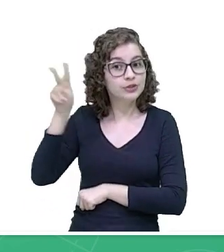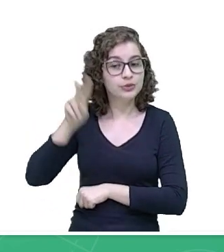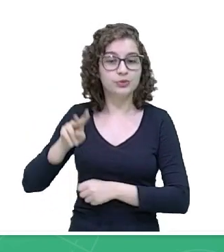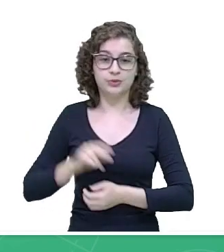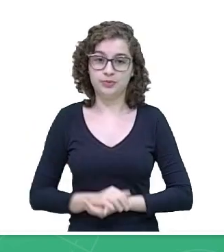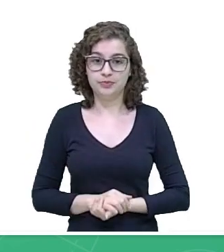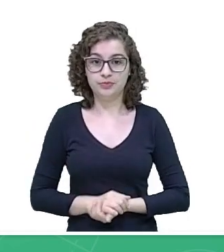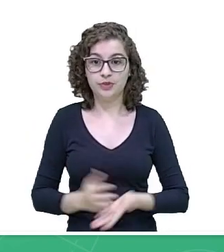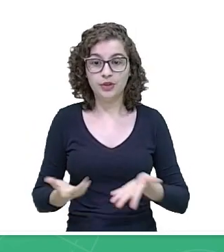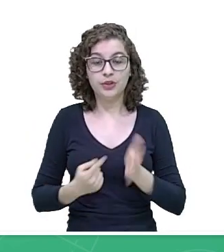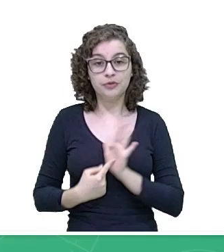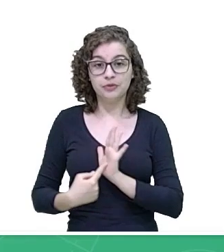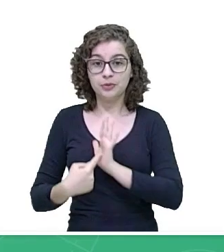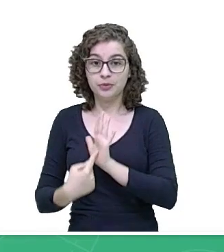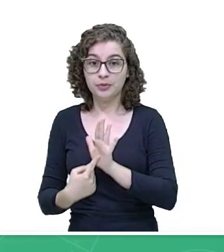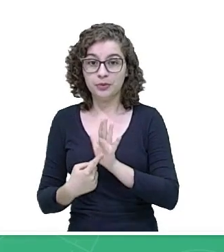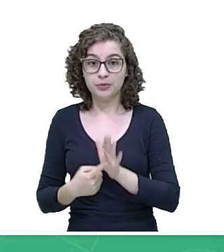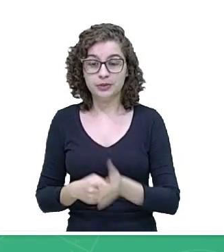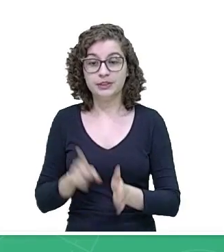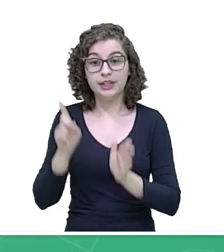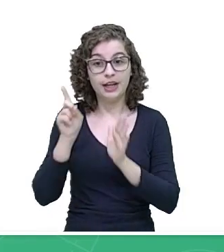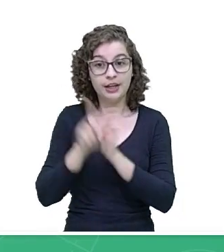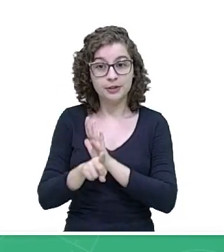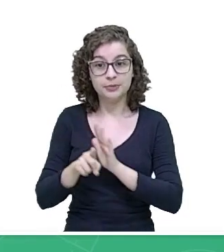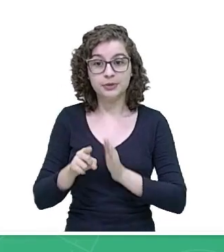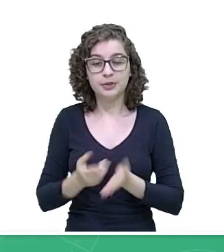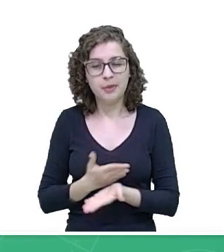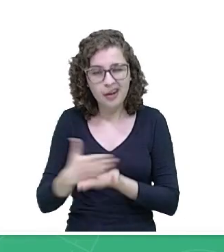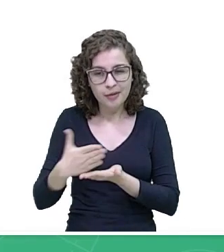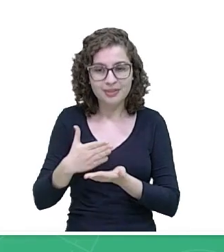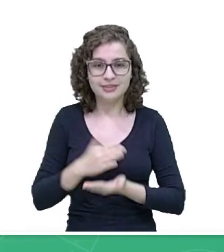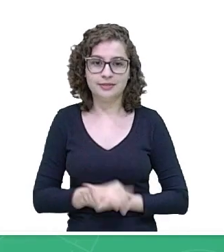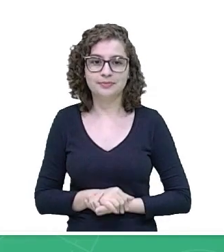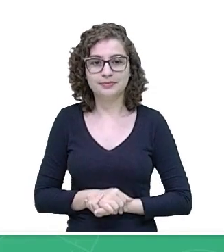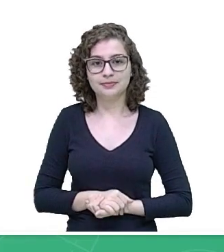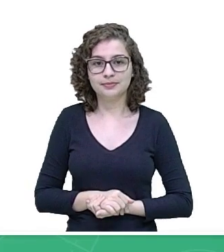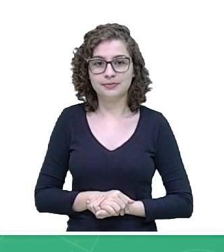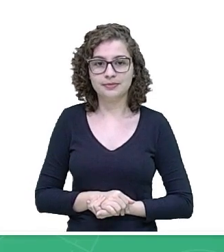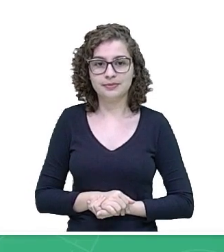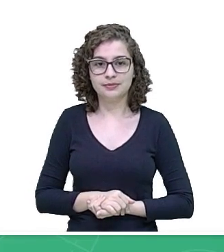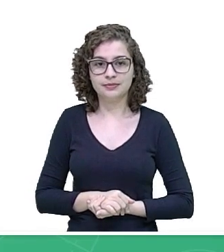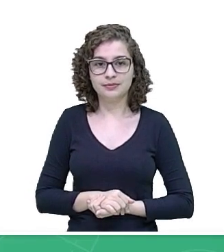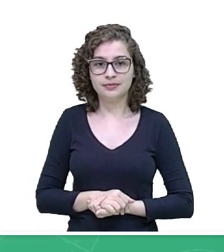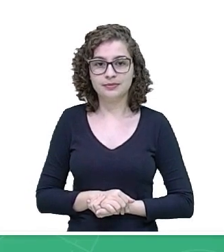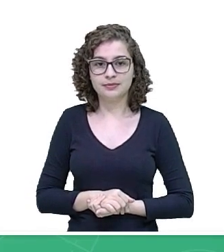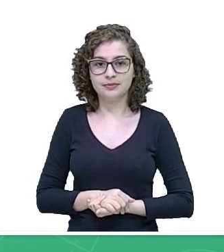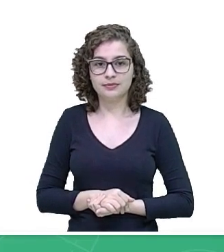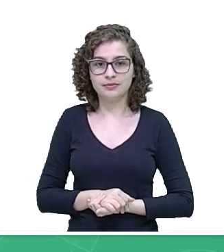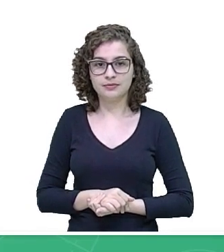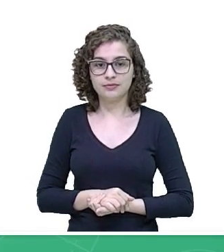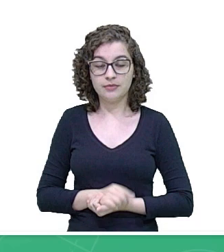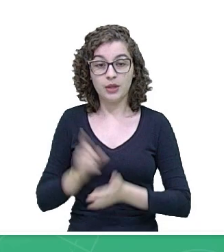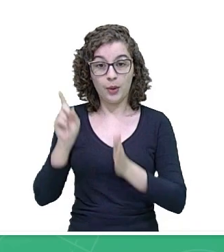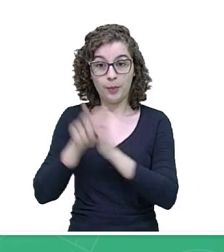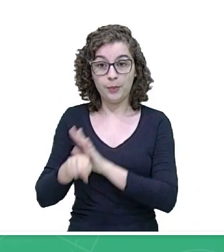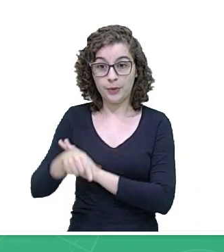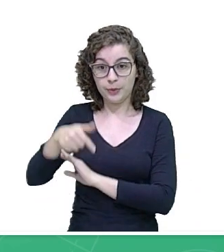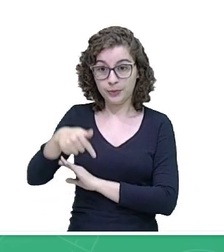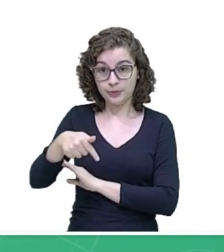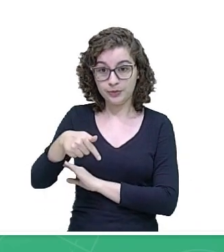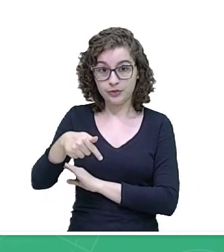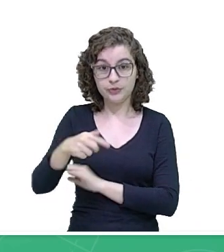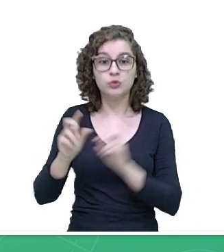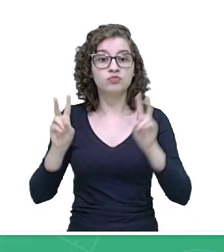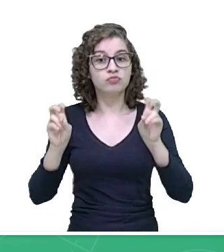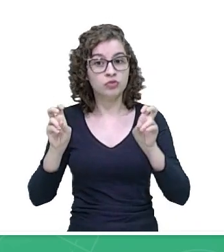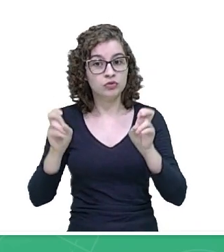chamar ali o nosso caderninho para nós iniciarmos esse processo. Vamos lá, então? Então, vejam bem. A nossa questão ela vai tratar de um assunto